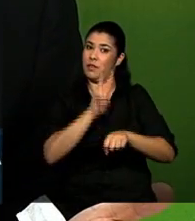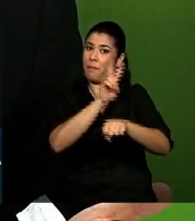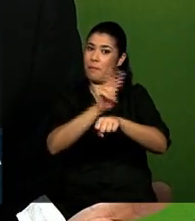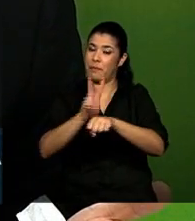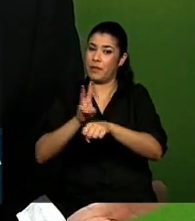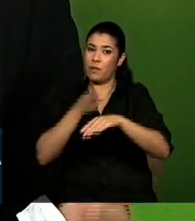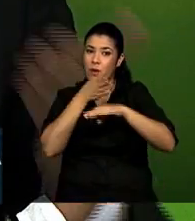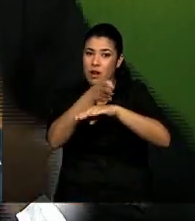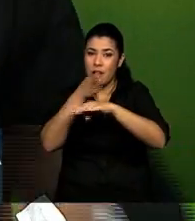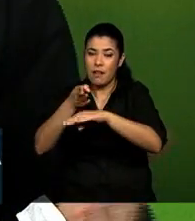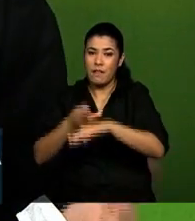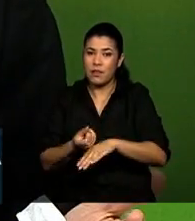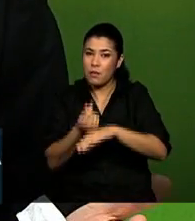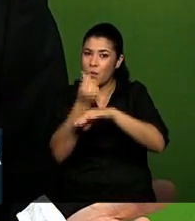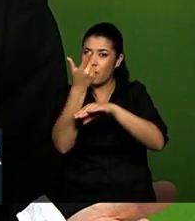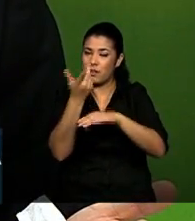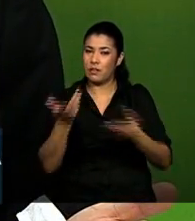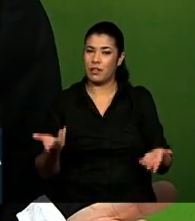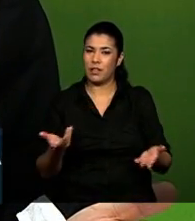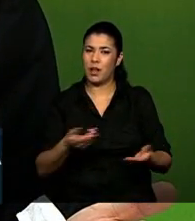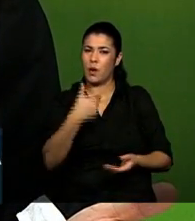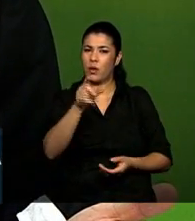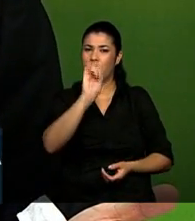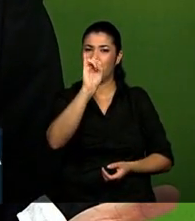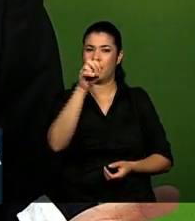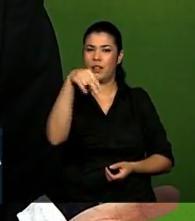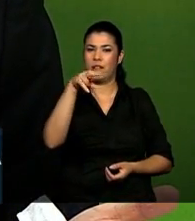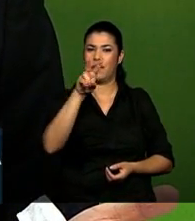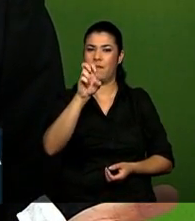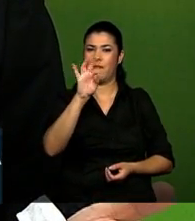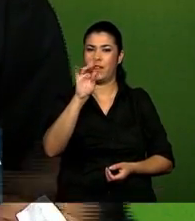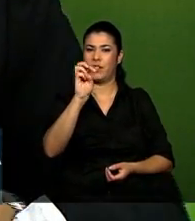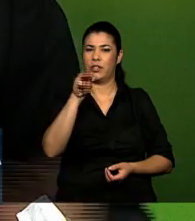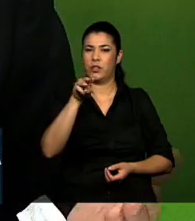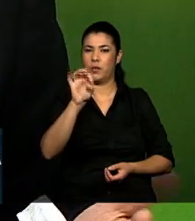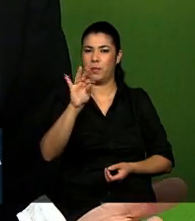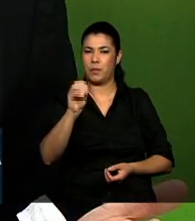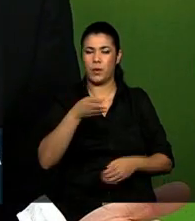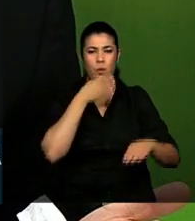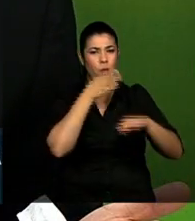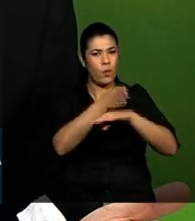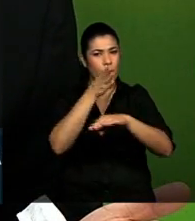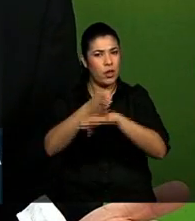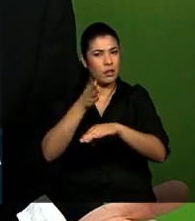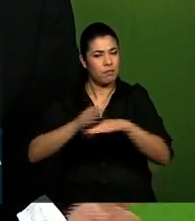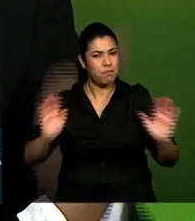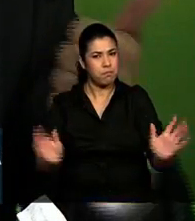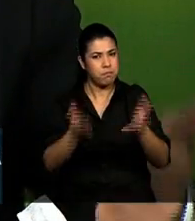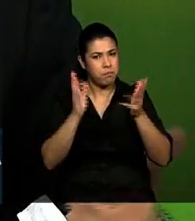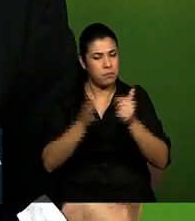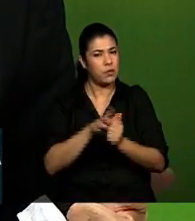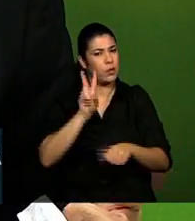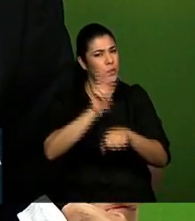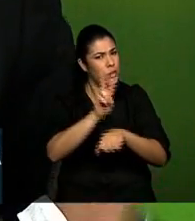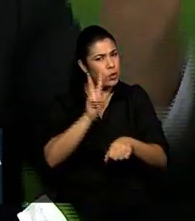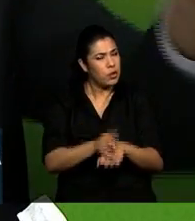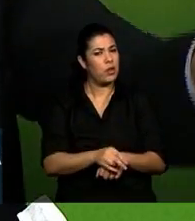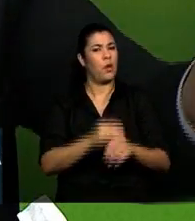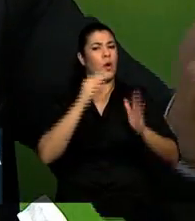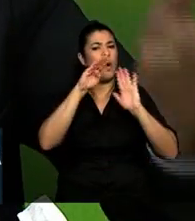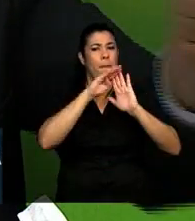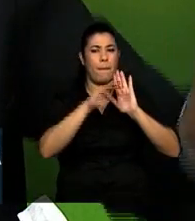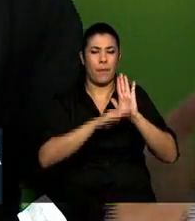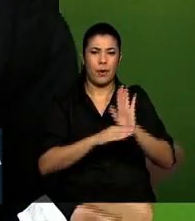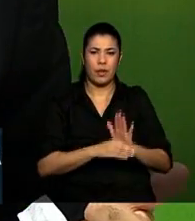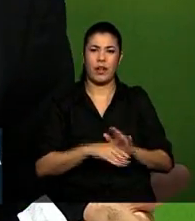de investimentos todos os grandes investimentos estão mantidos todos os investimentos sociais estão mantidos Minha Casa Minha Vida três